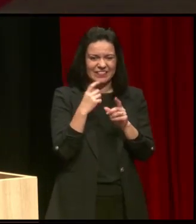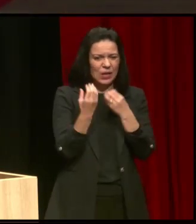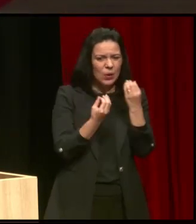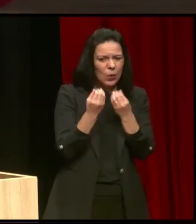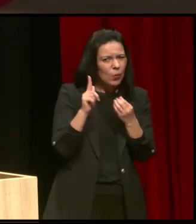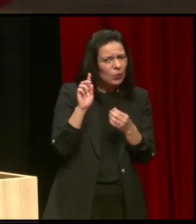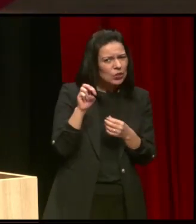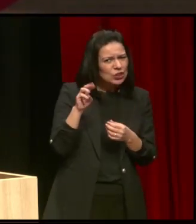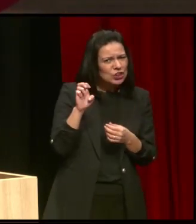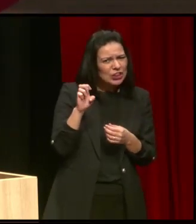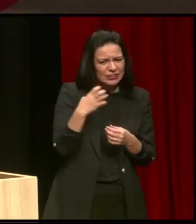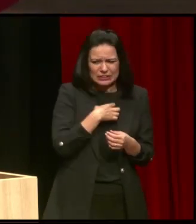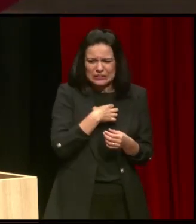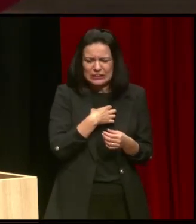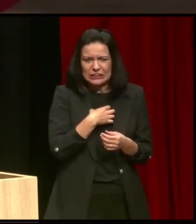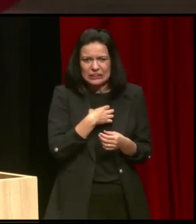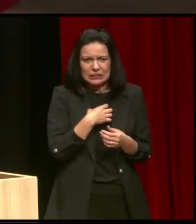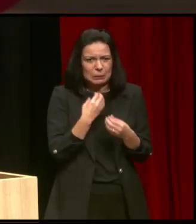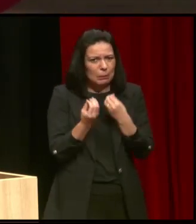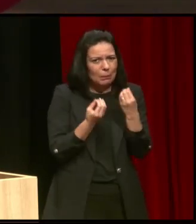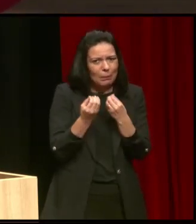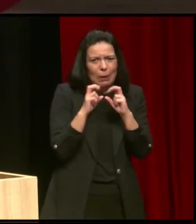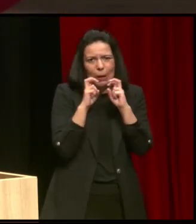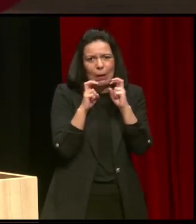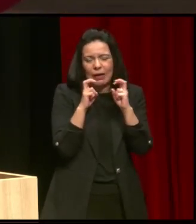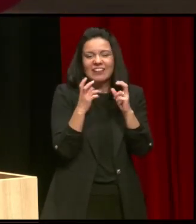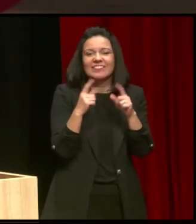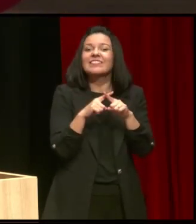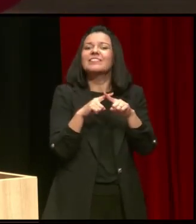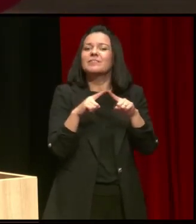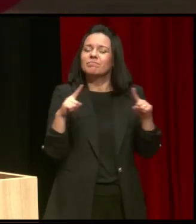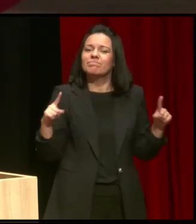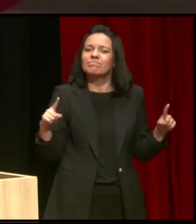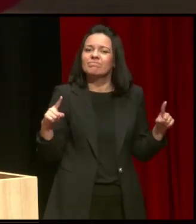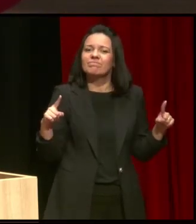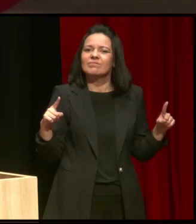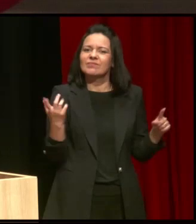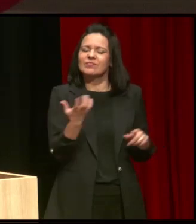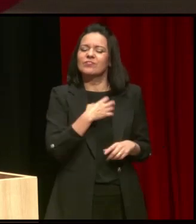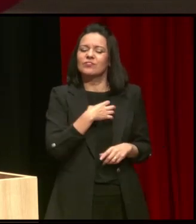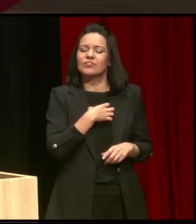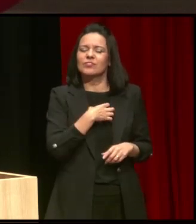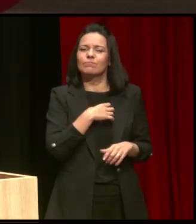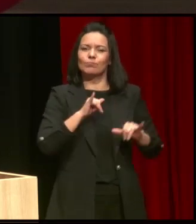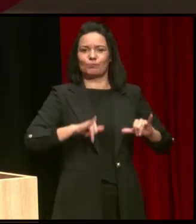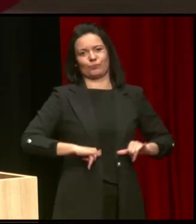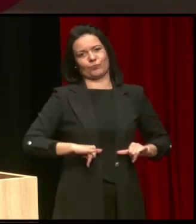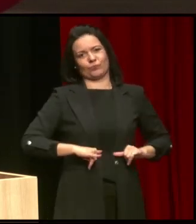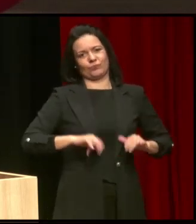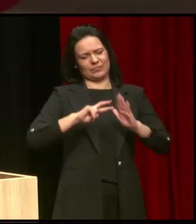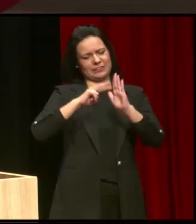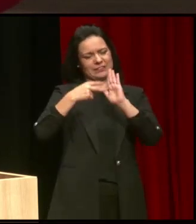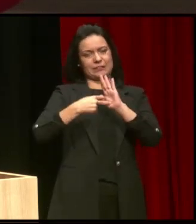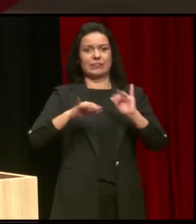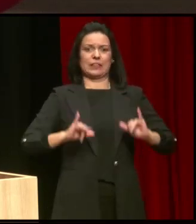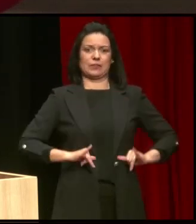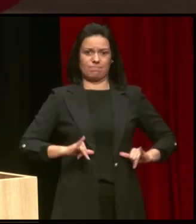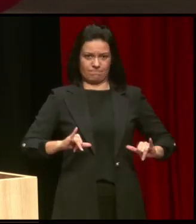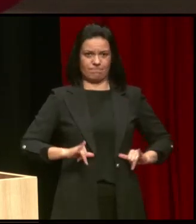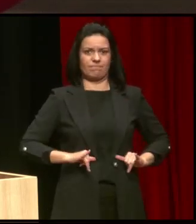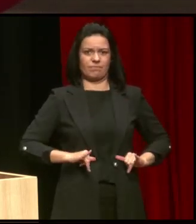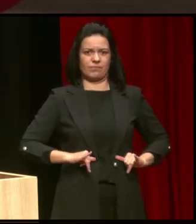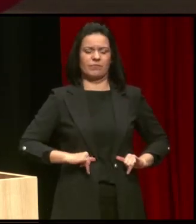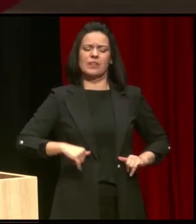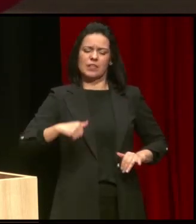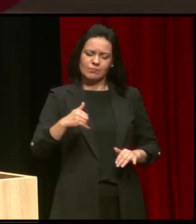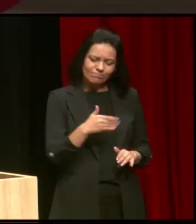de vez em quando geme. Late, está velhinho, está com 12 anos. Isso tudo é criação de Deus, gente. Os